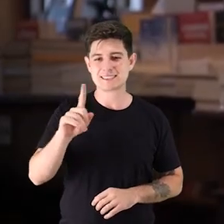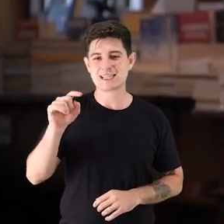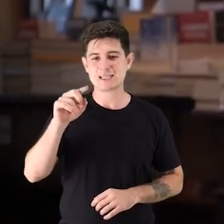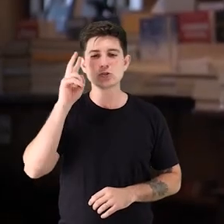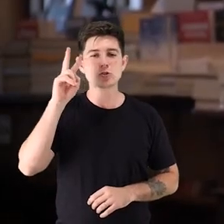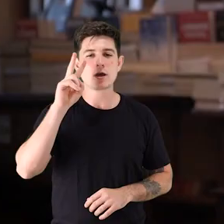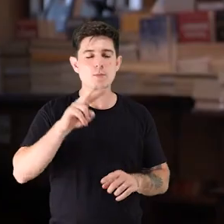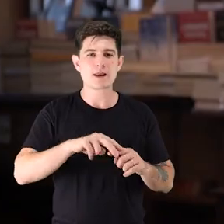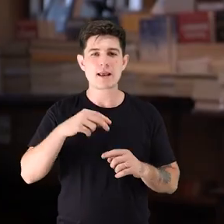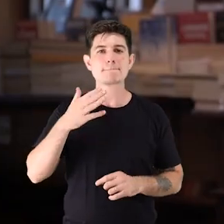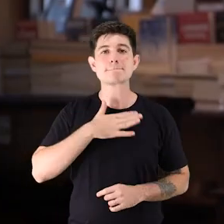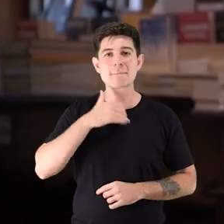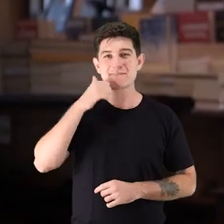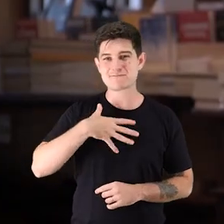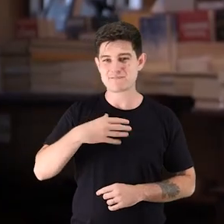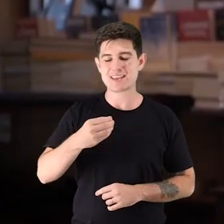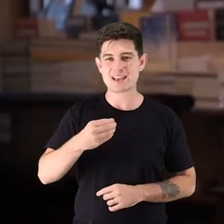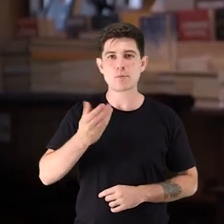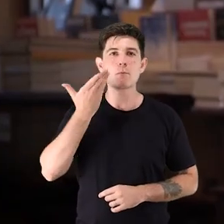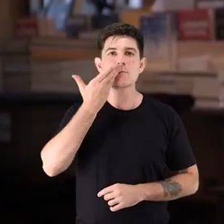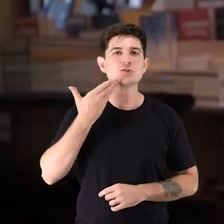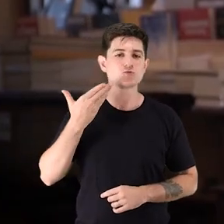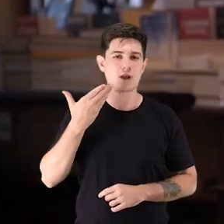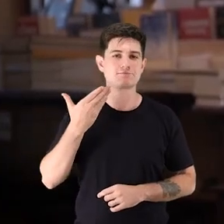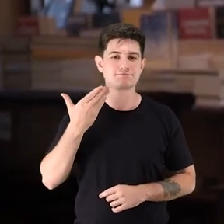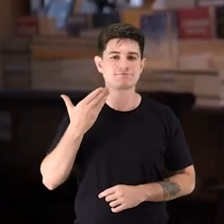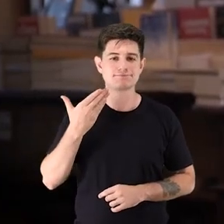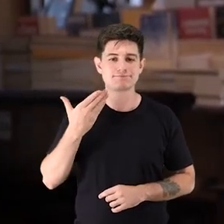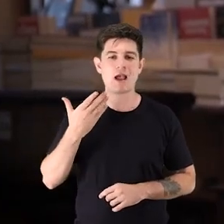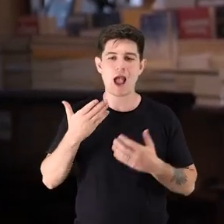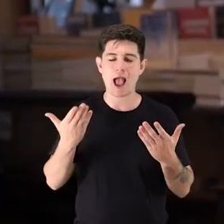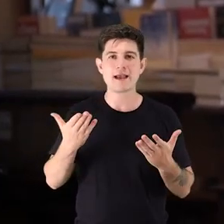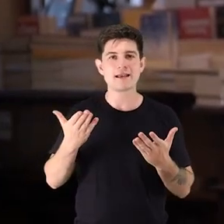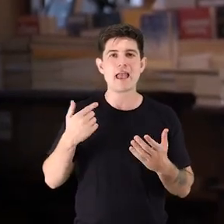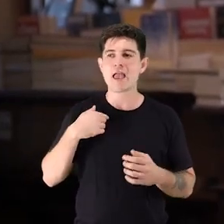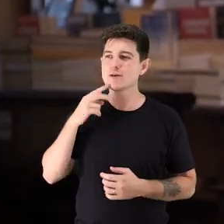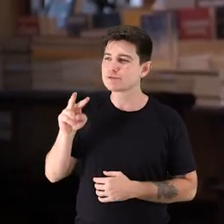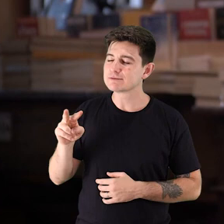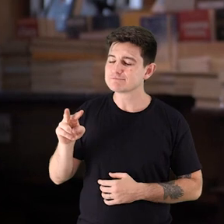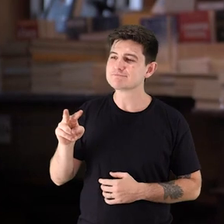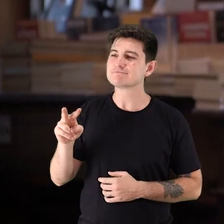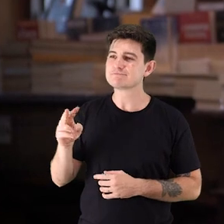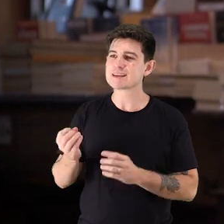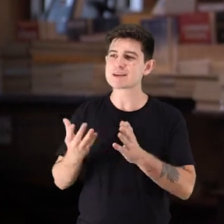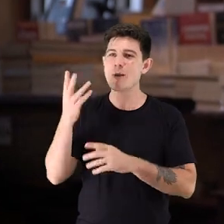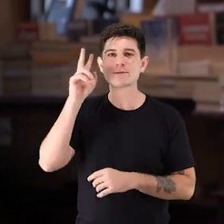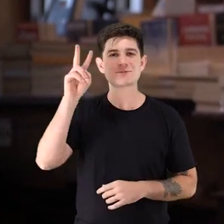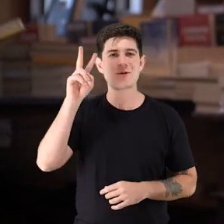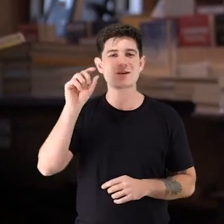E A Cicatriz é uma história que nasce também de um machucado da minha filha. E desse machucado nasceu uma